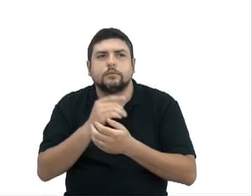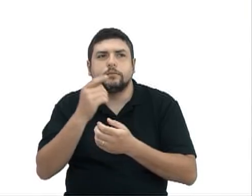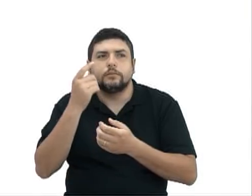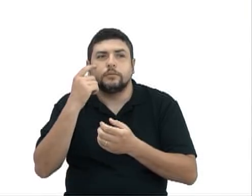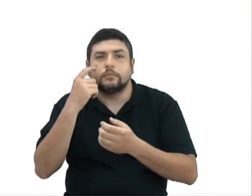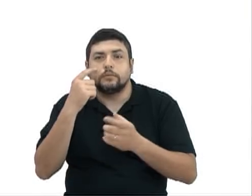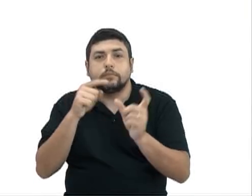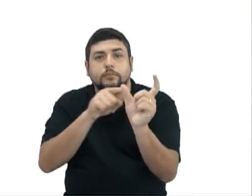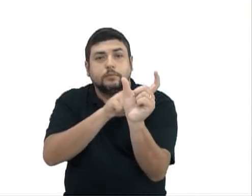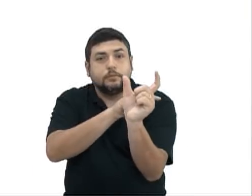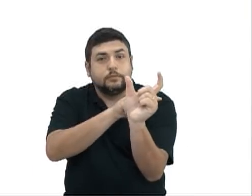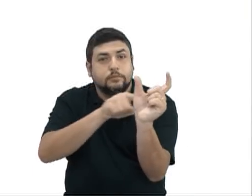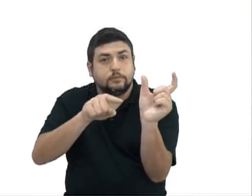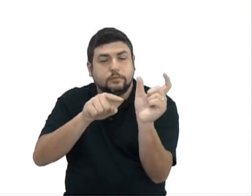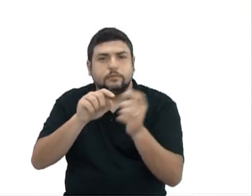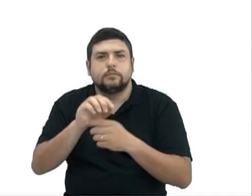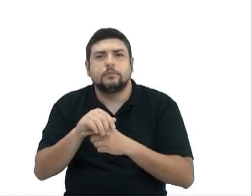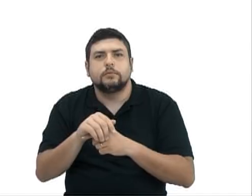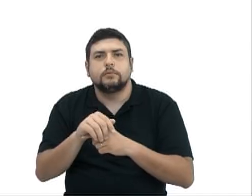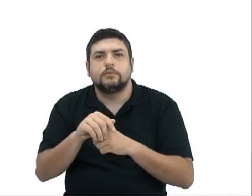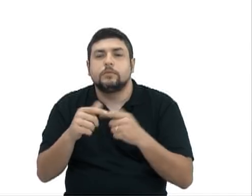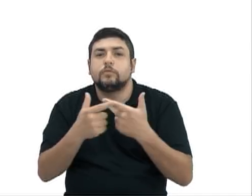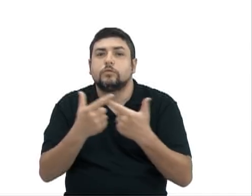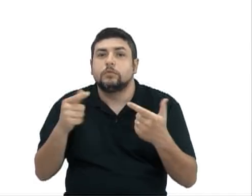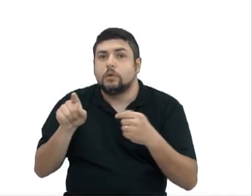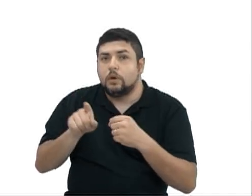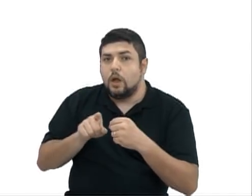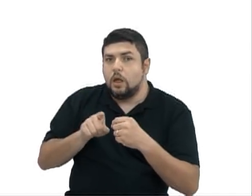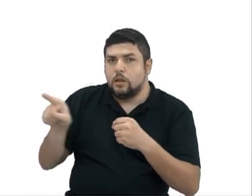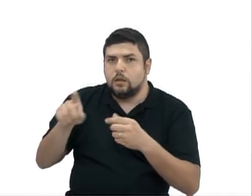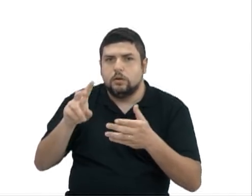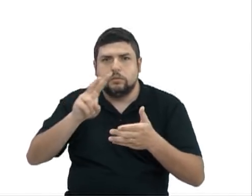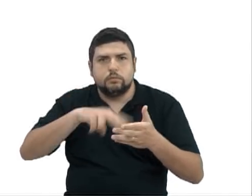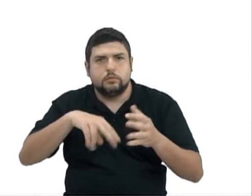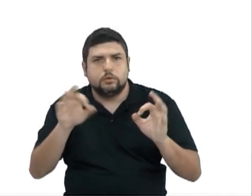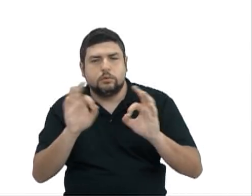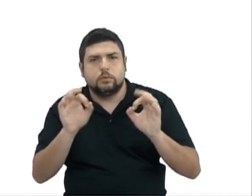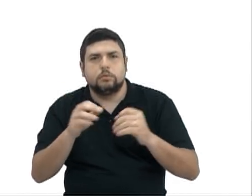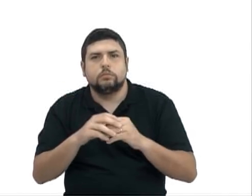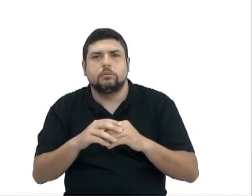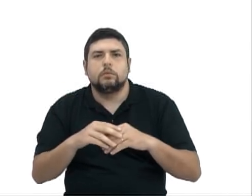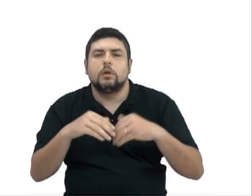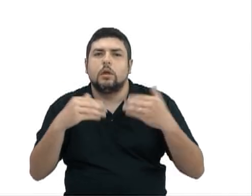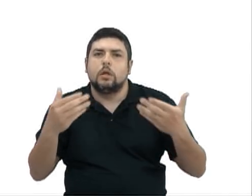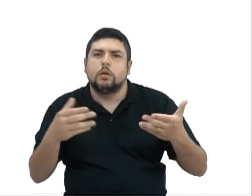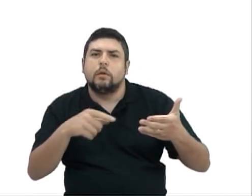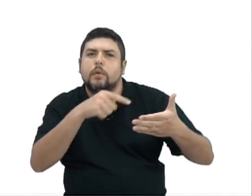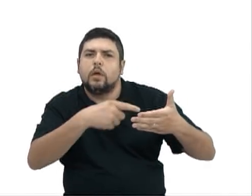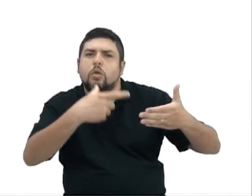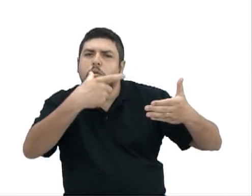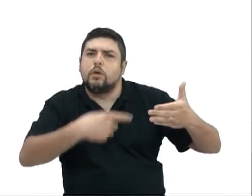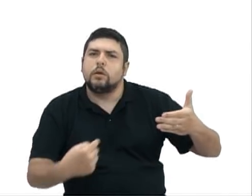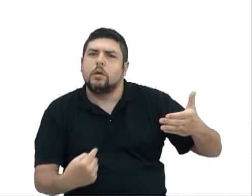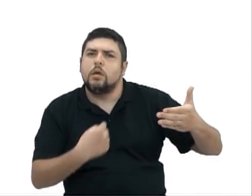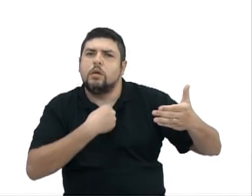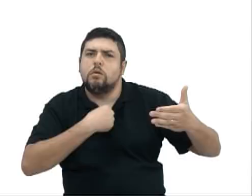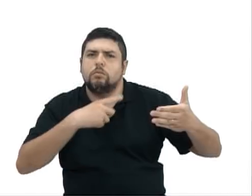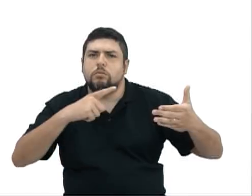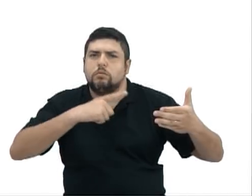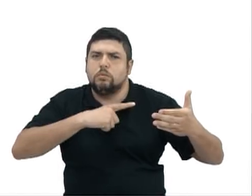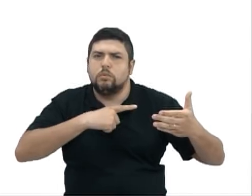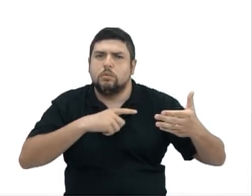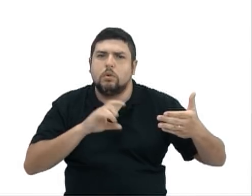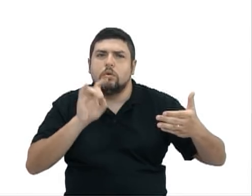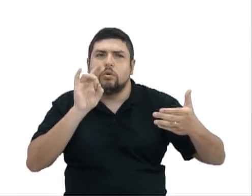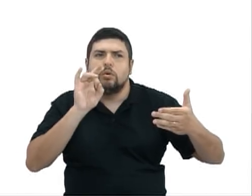A sorte é que ela não leu nada. Poxa, aqui é o único espaço que eu tenho e que é só meu.